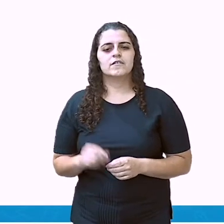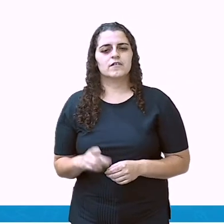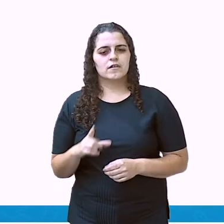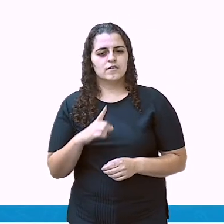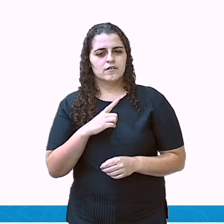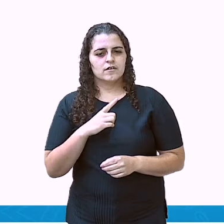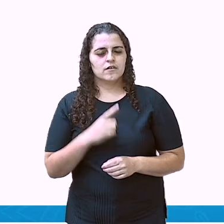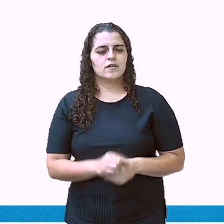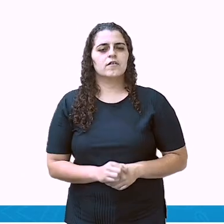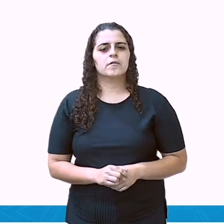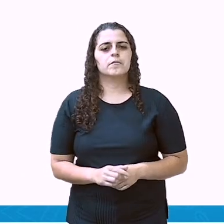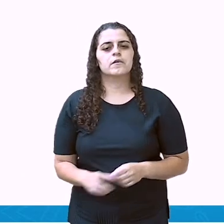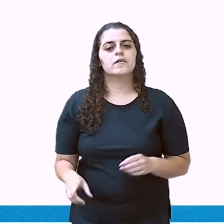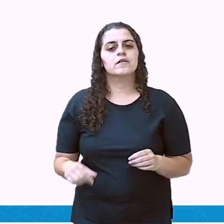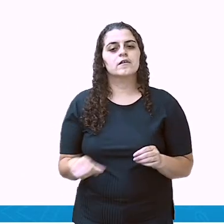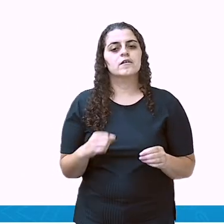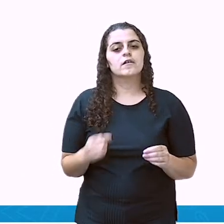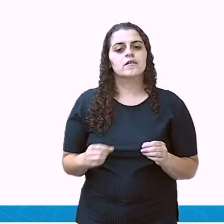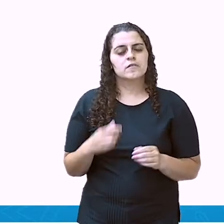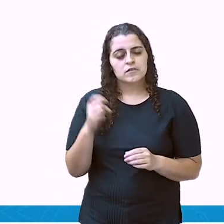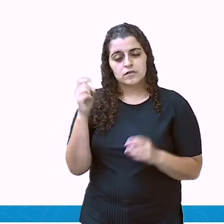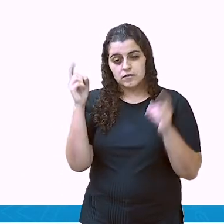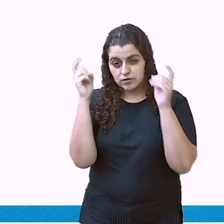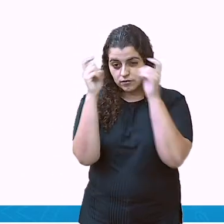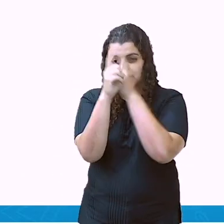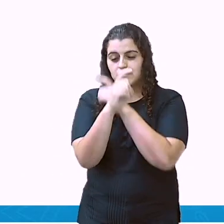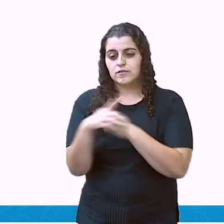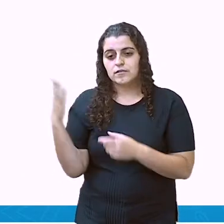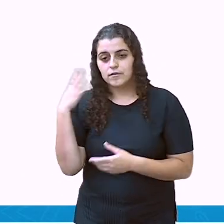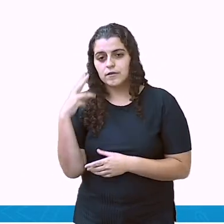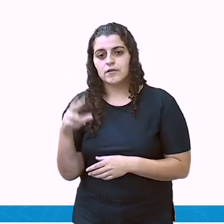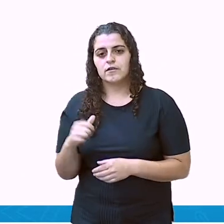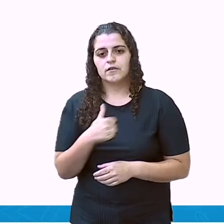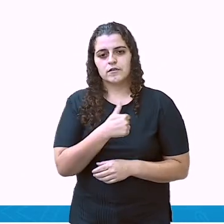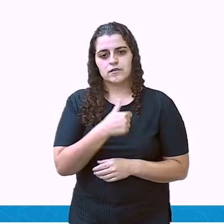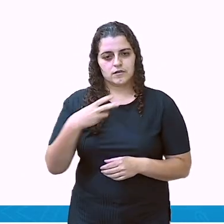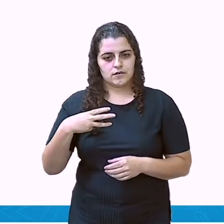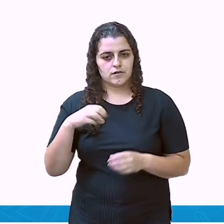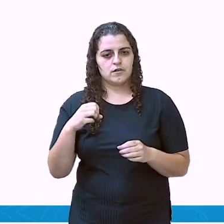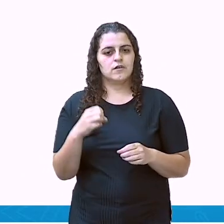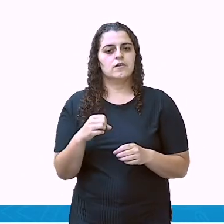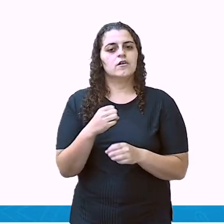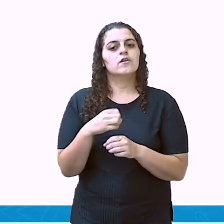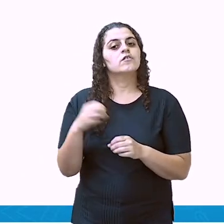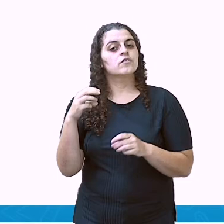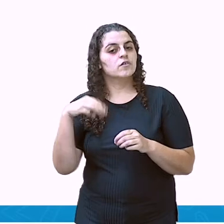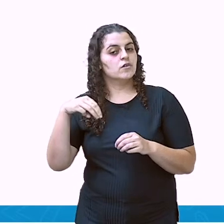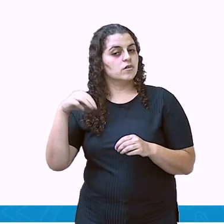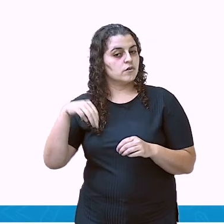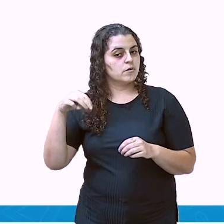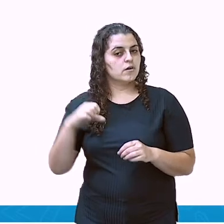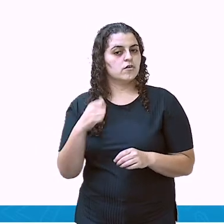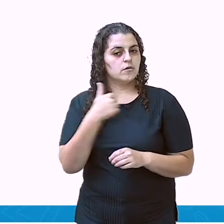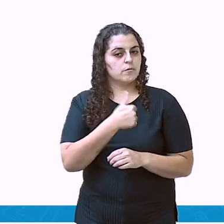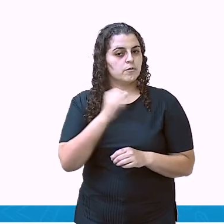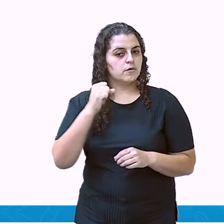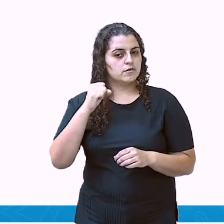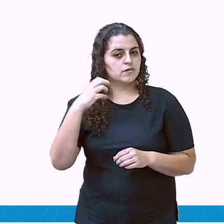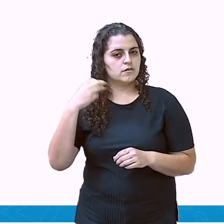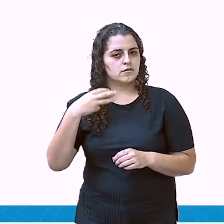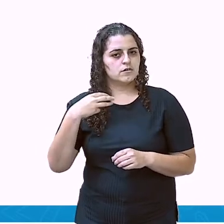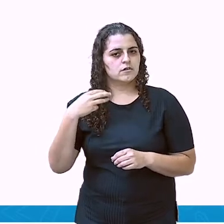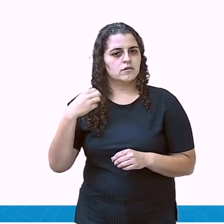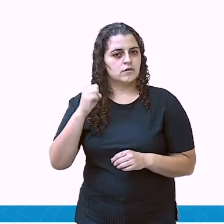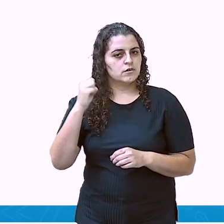tempo suficiente para ser terrível. Olha só, 13 de maio de 1888, a